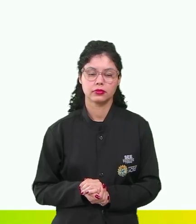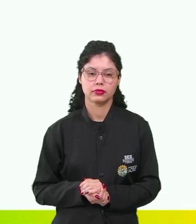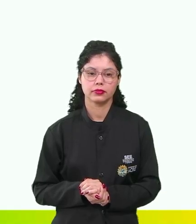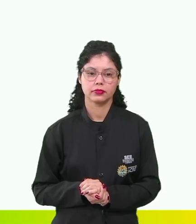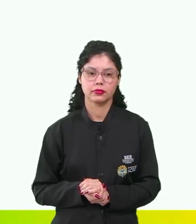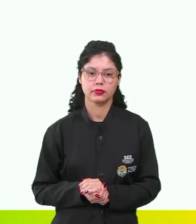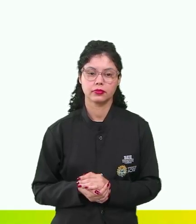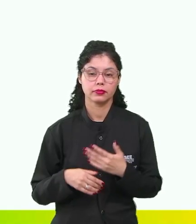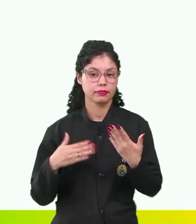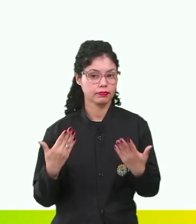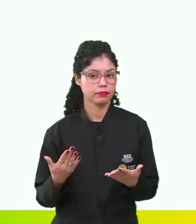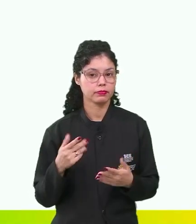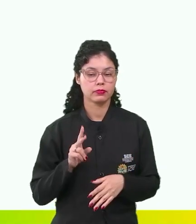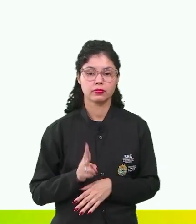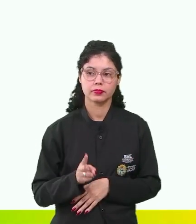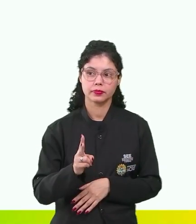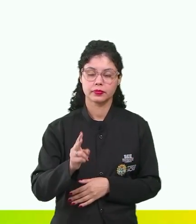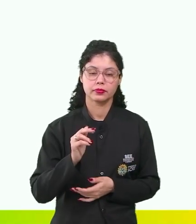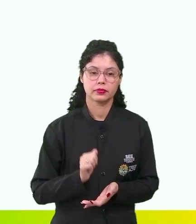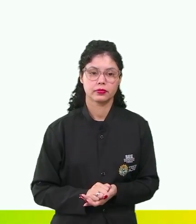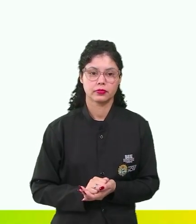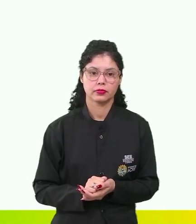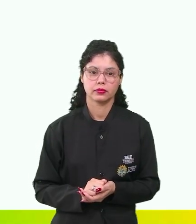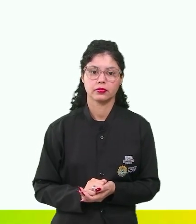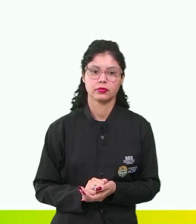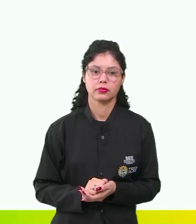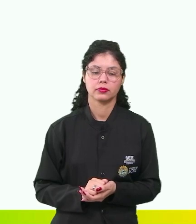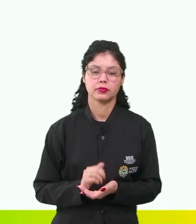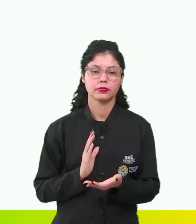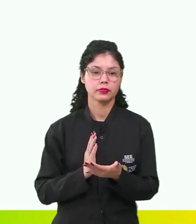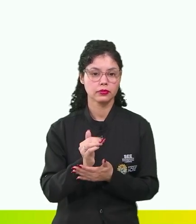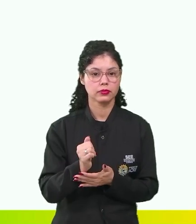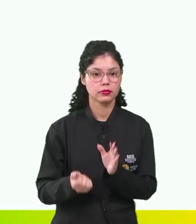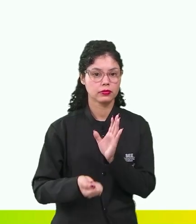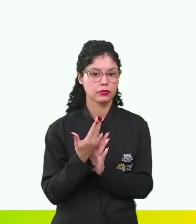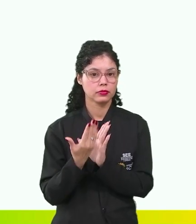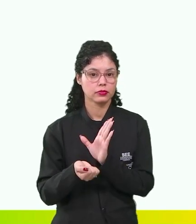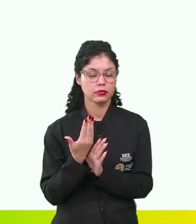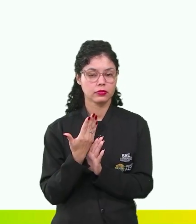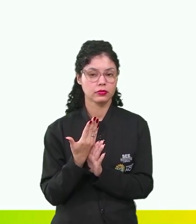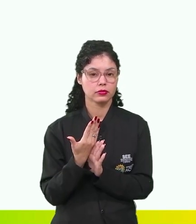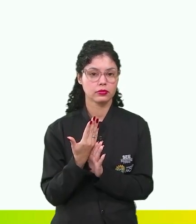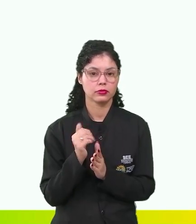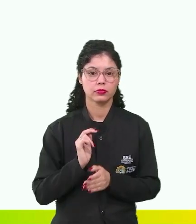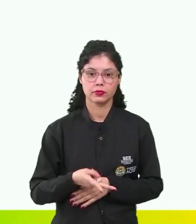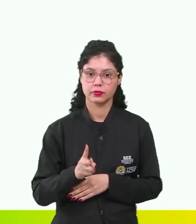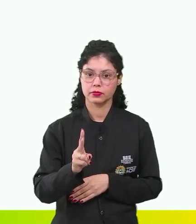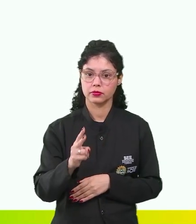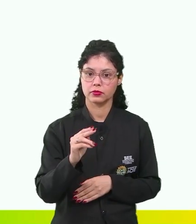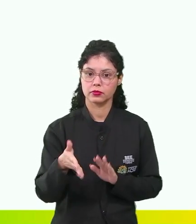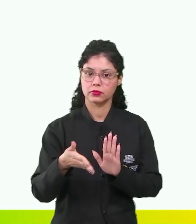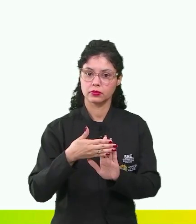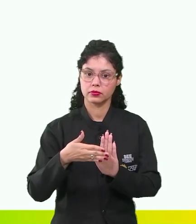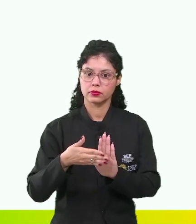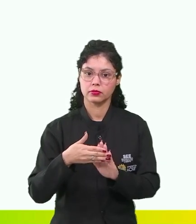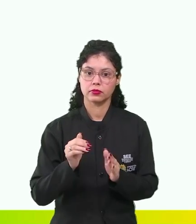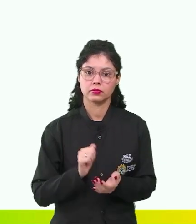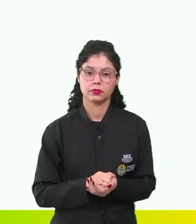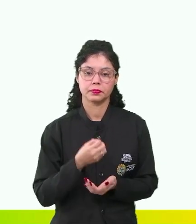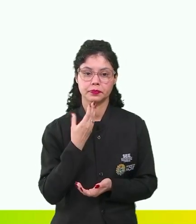Duvidoso, não é? Mas vamos refletindo. Letra B. A busca por produtos